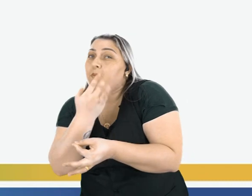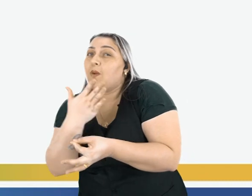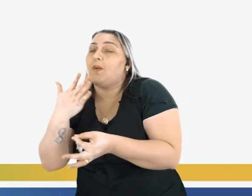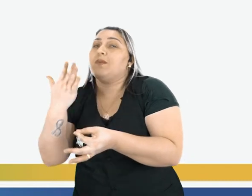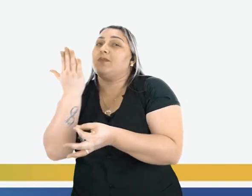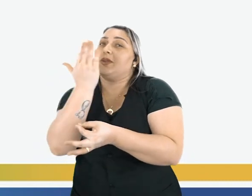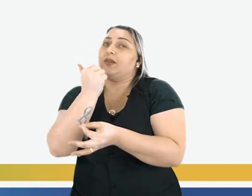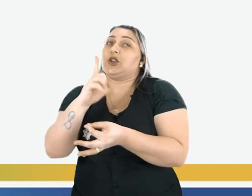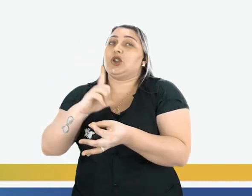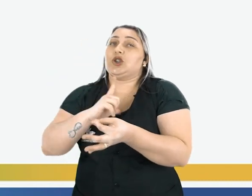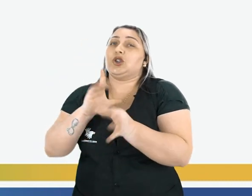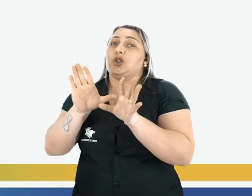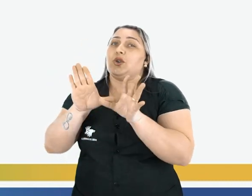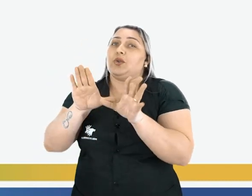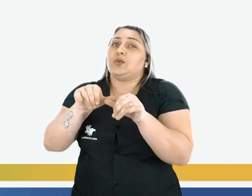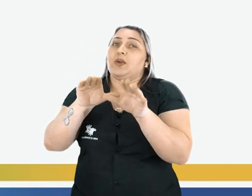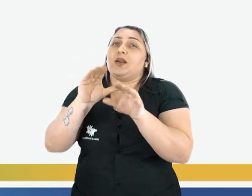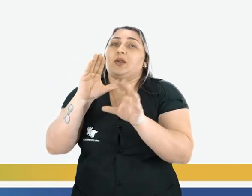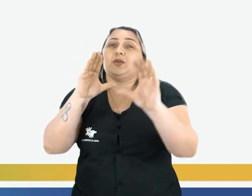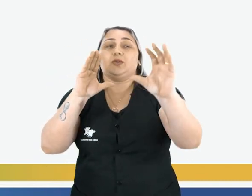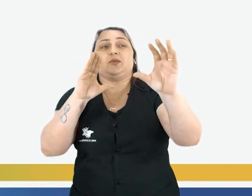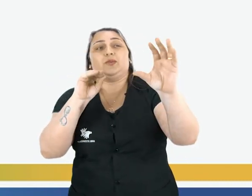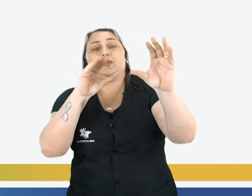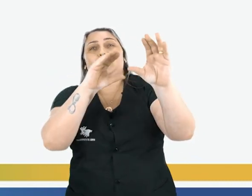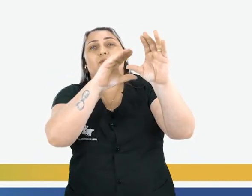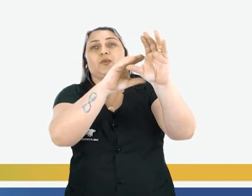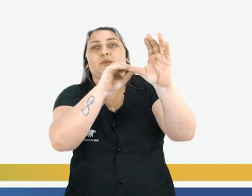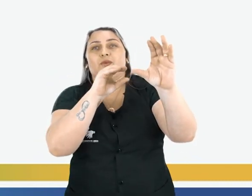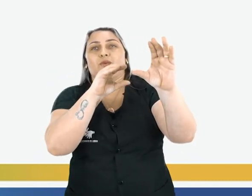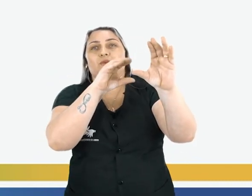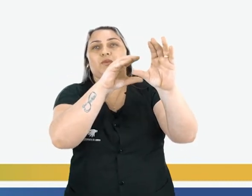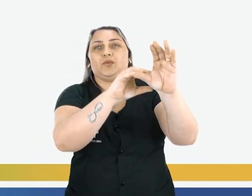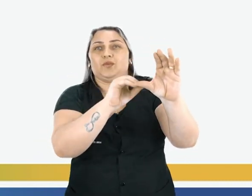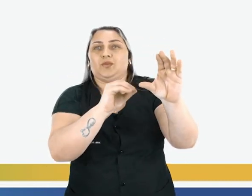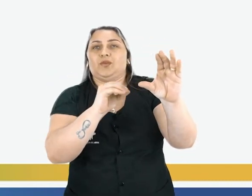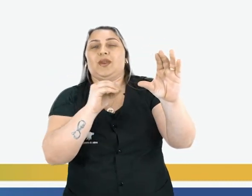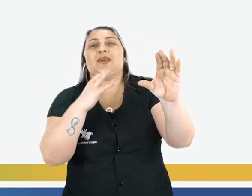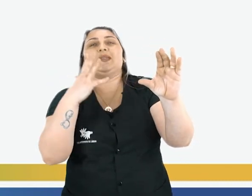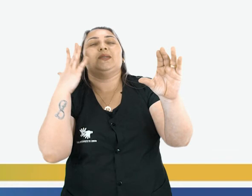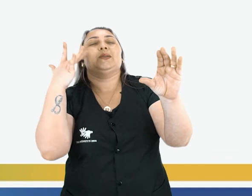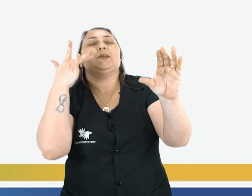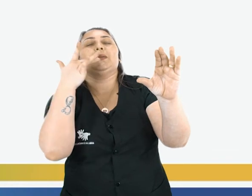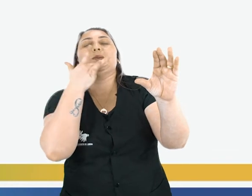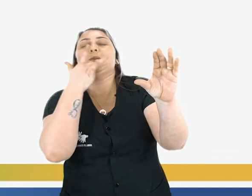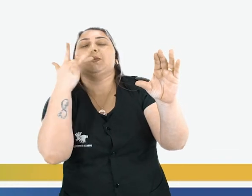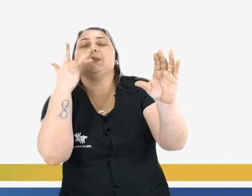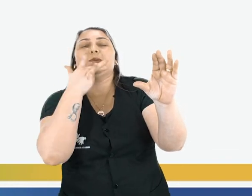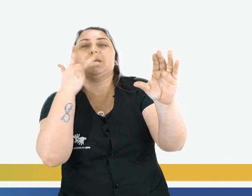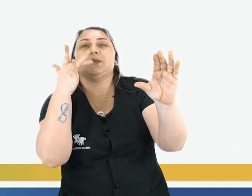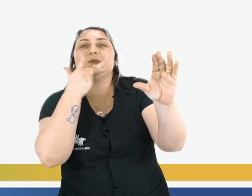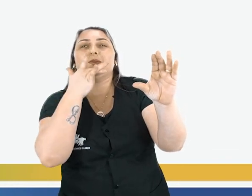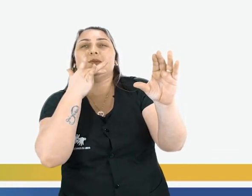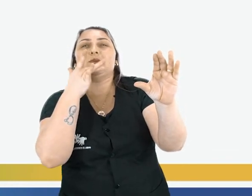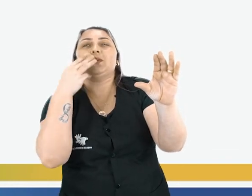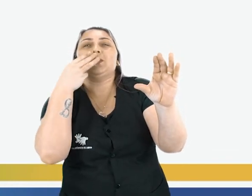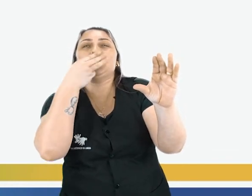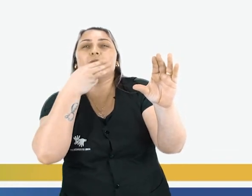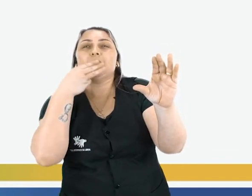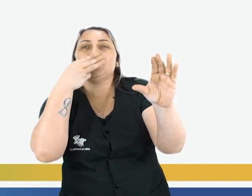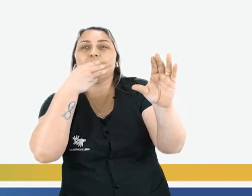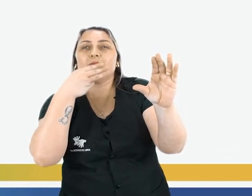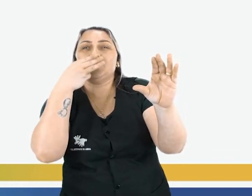um pássaro que as bicava e ficava dizendo como elas estavam fresquinhas e